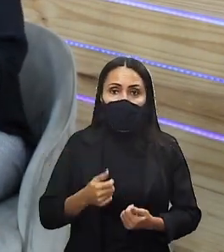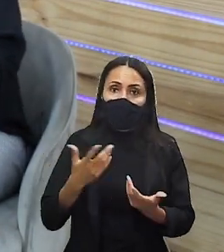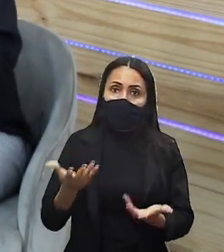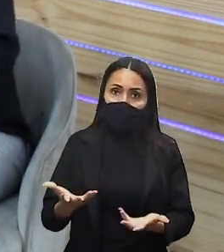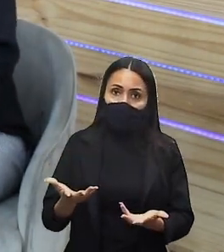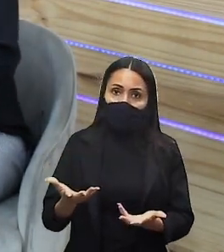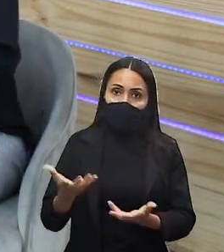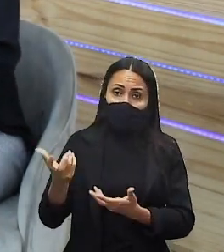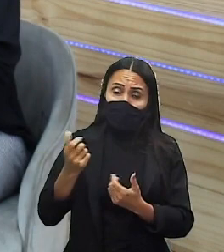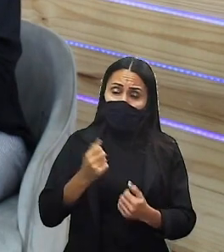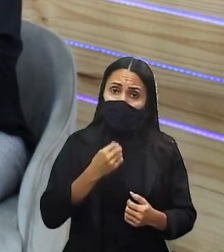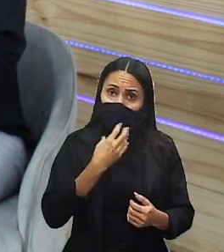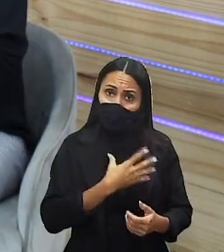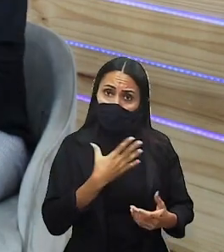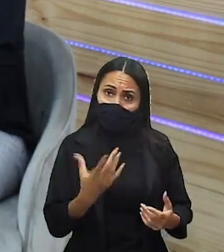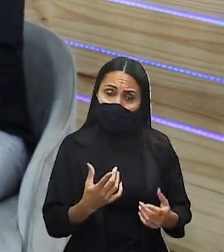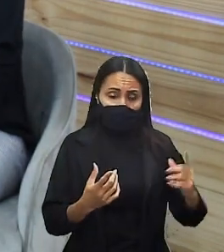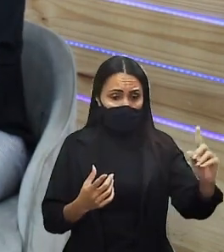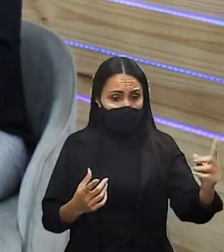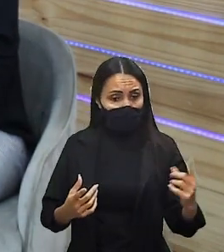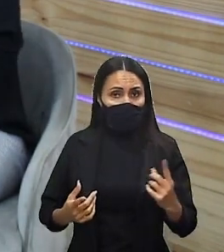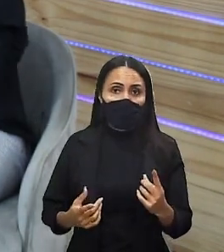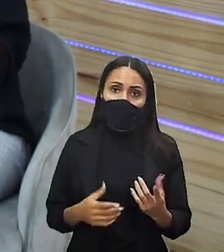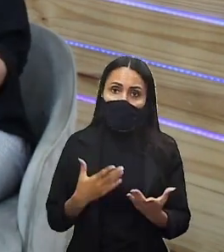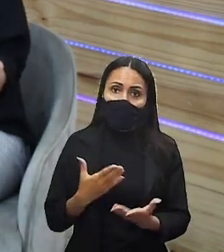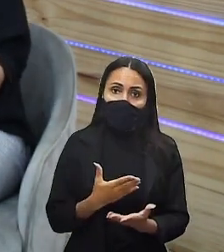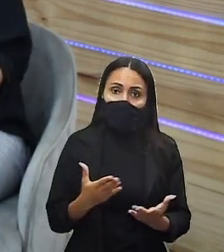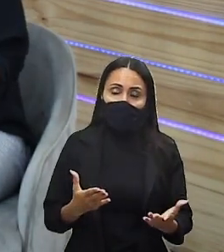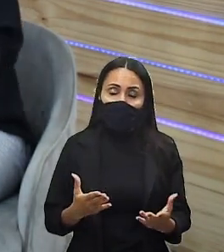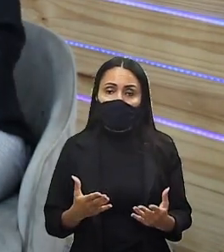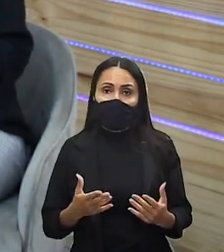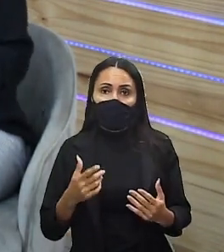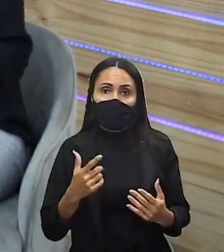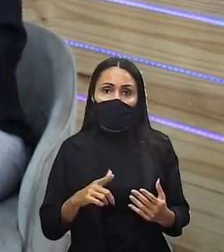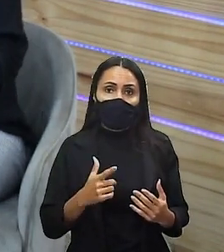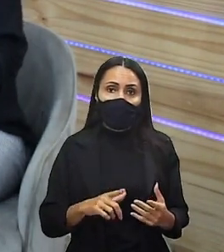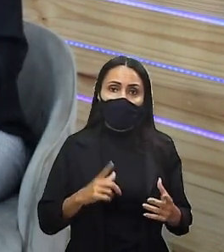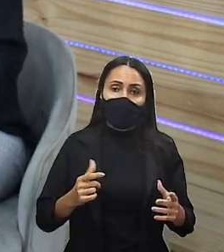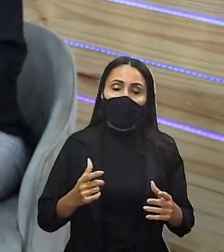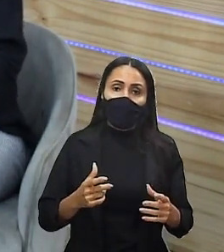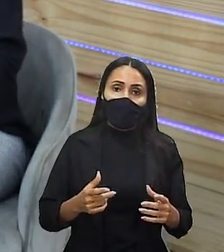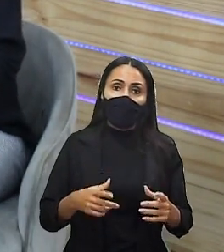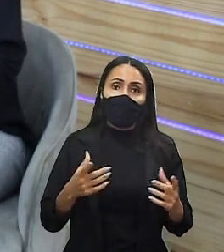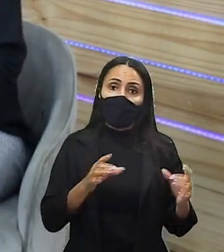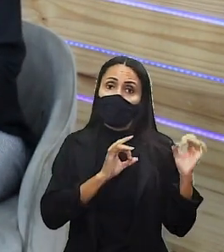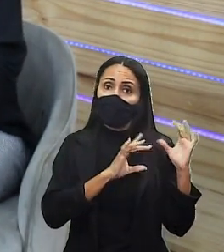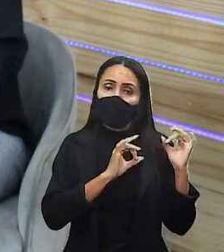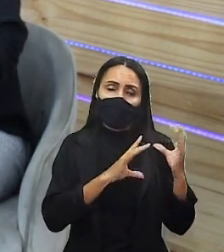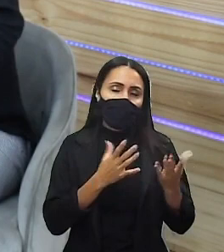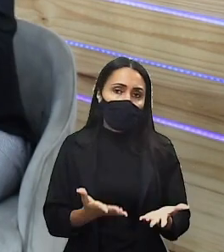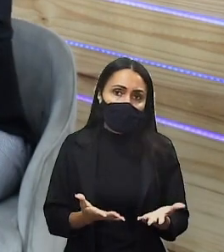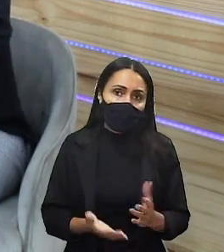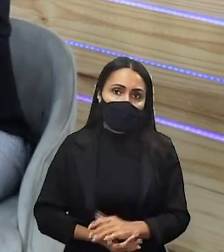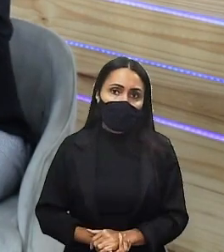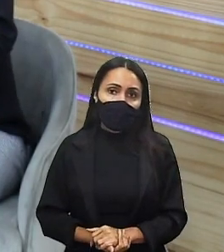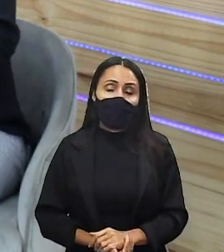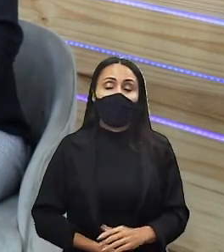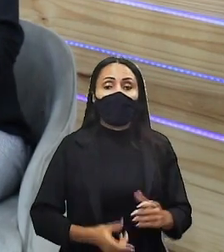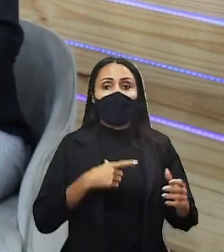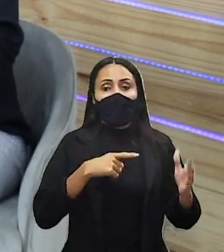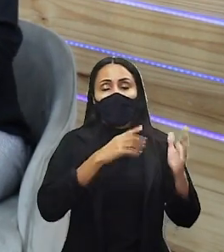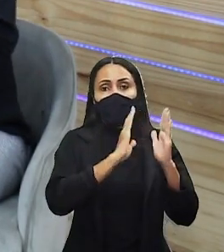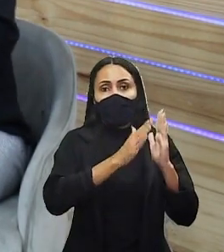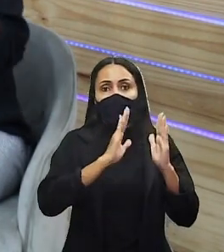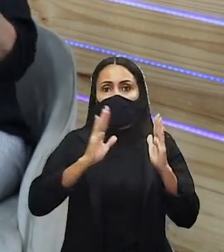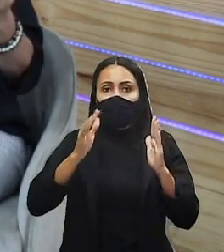aquela receptividade com a pessoa que está chegando, então você não vai ter essa volta, esse retorno da pessoa, né? Tem bibliotecas